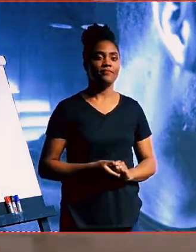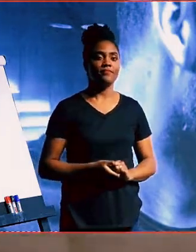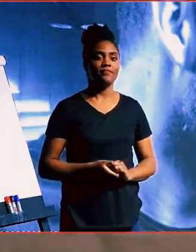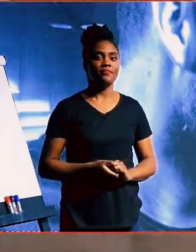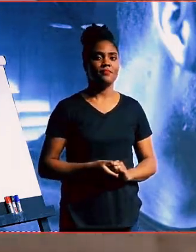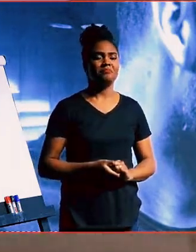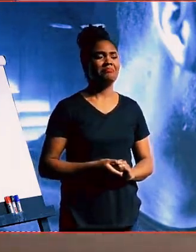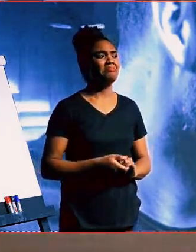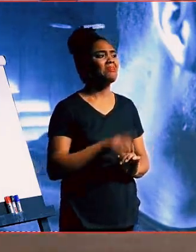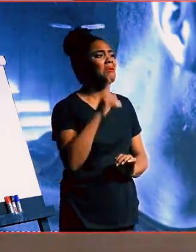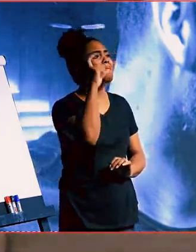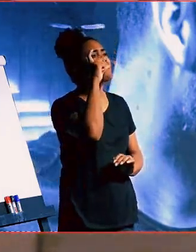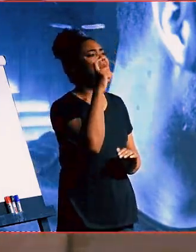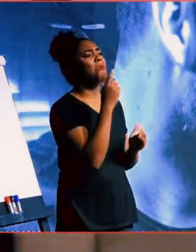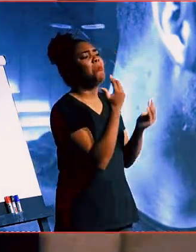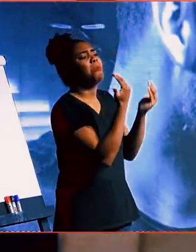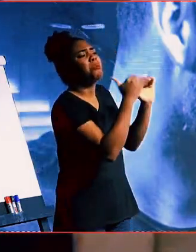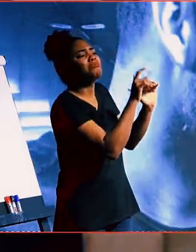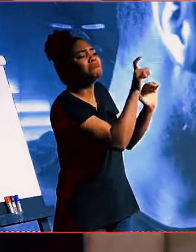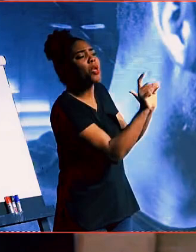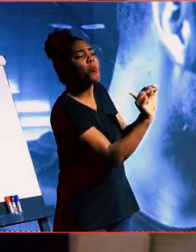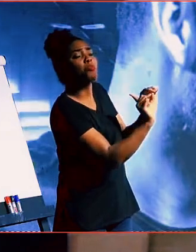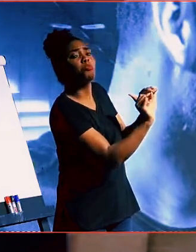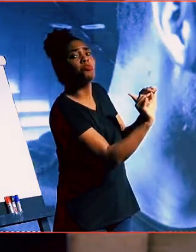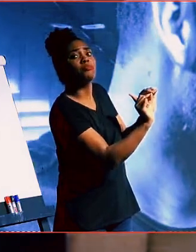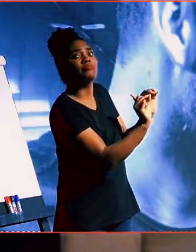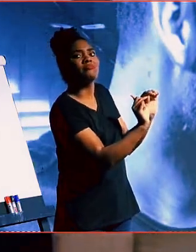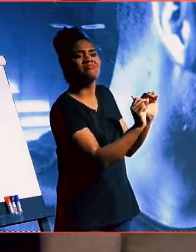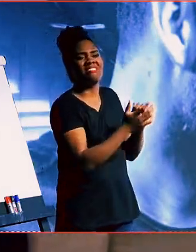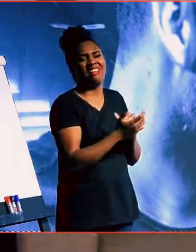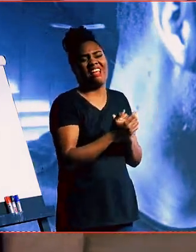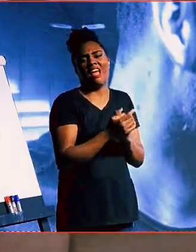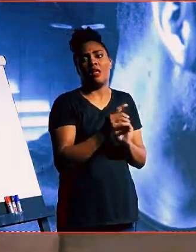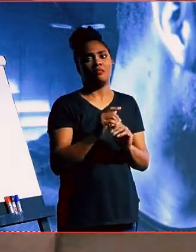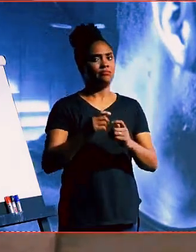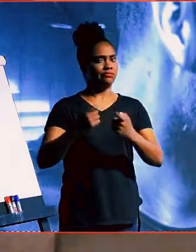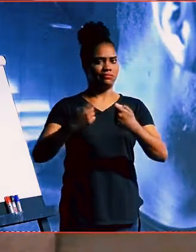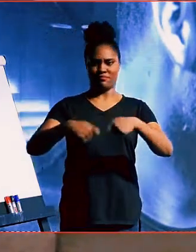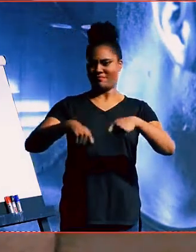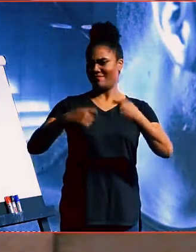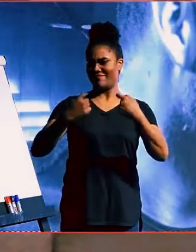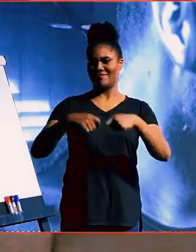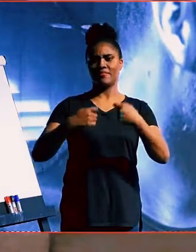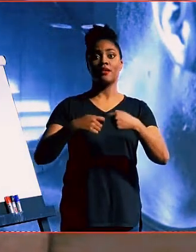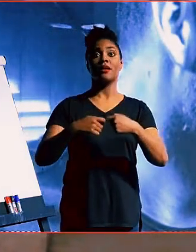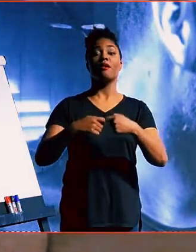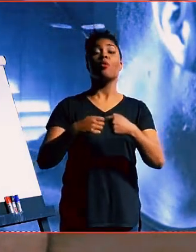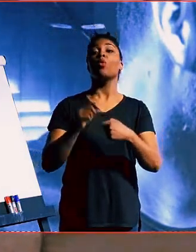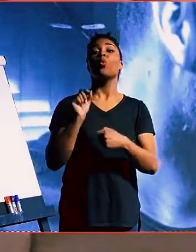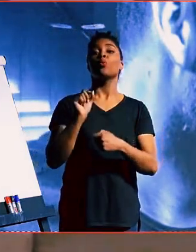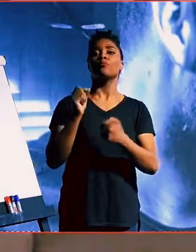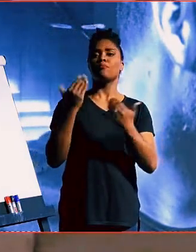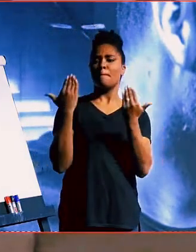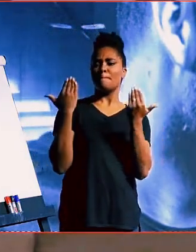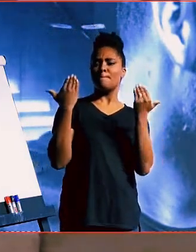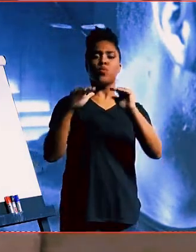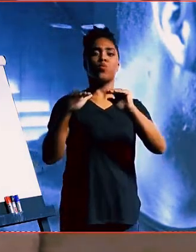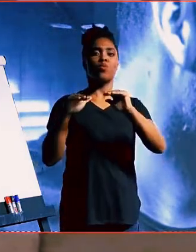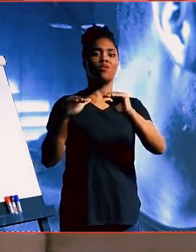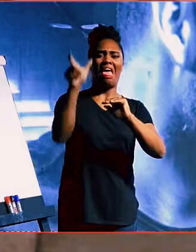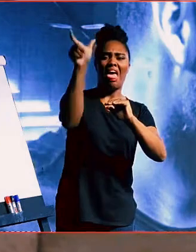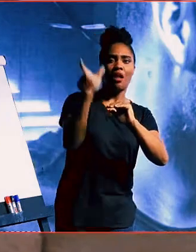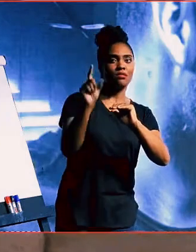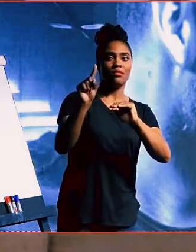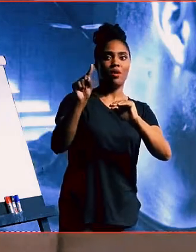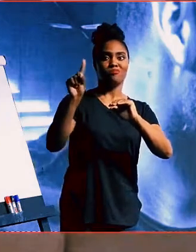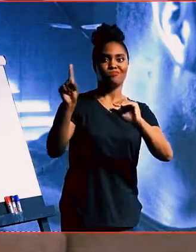Pablo confrontar contra o quê A gente vai ser antes alguma coisa não precisa você precisa confrontar o mecanismo está dentro da